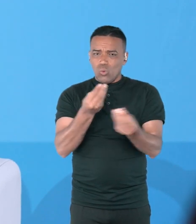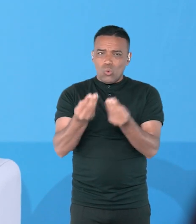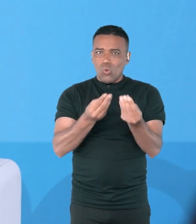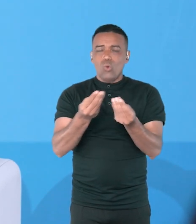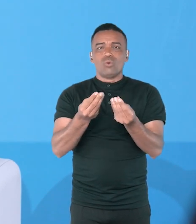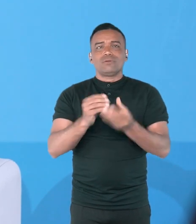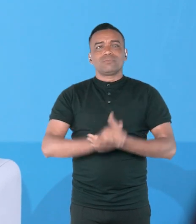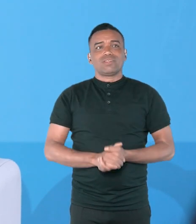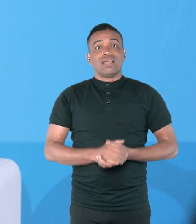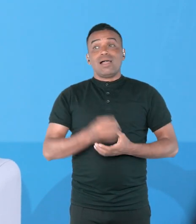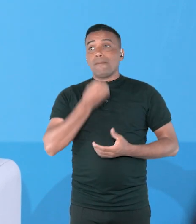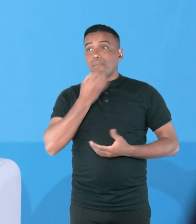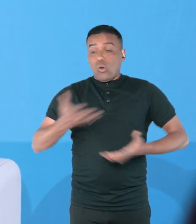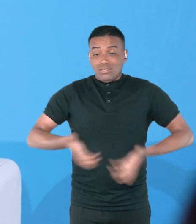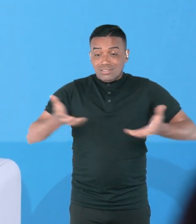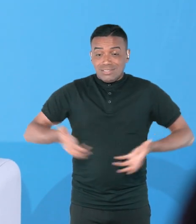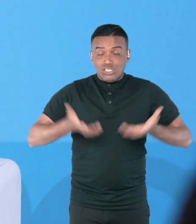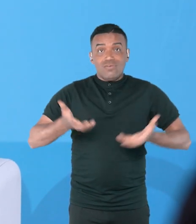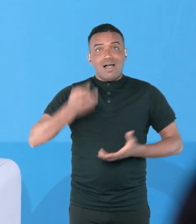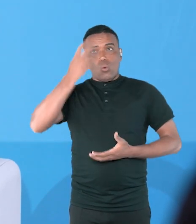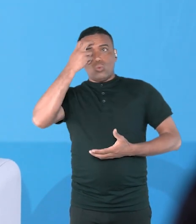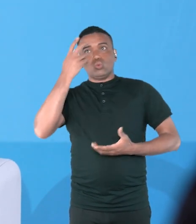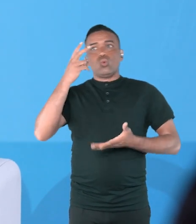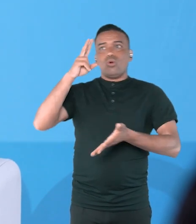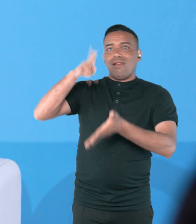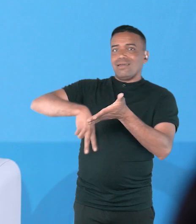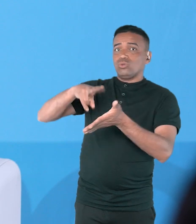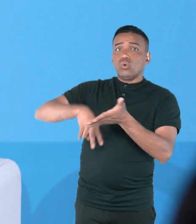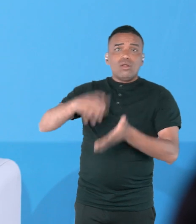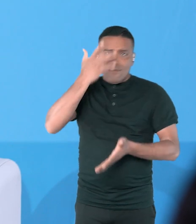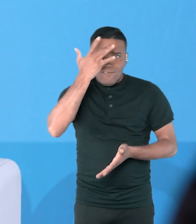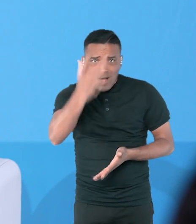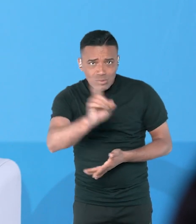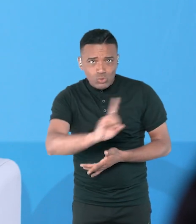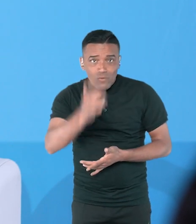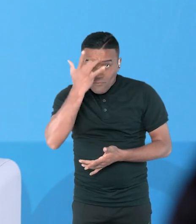Como fazer essa coisa? É bom incentivar a cultura, a leitura. Não é